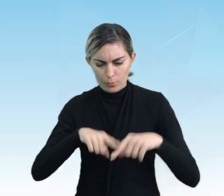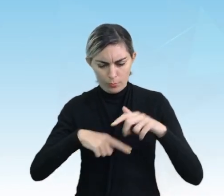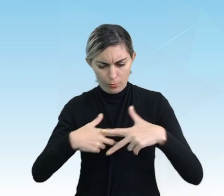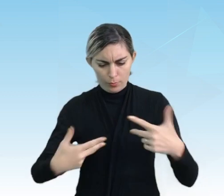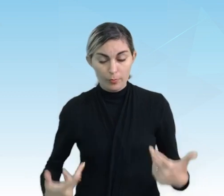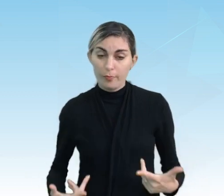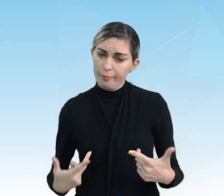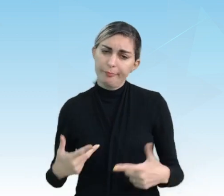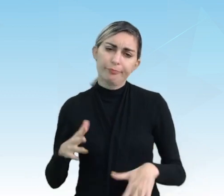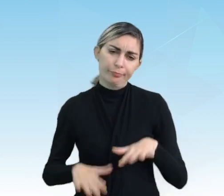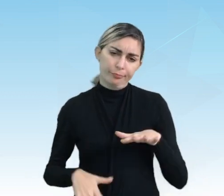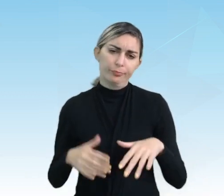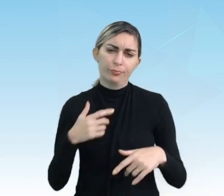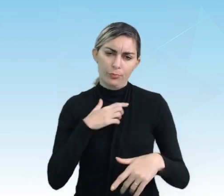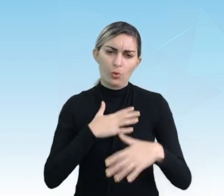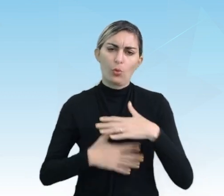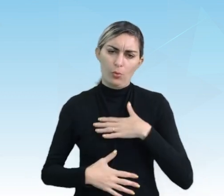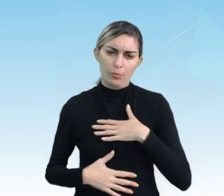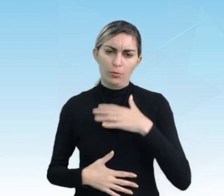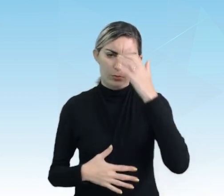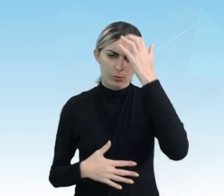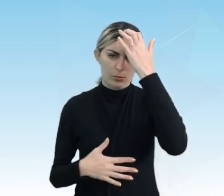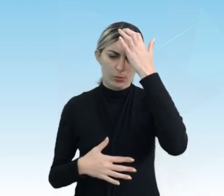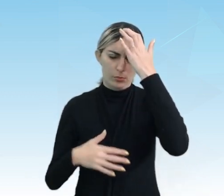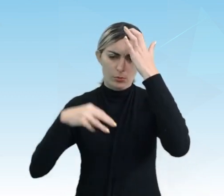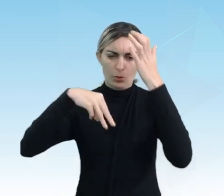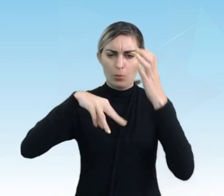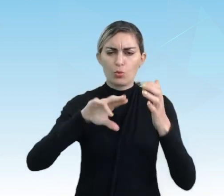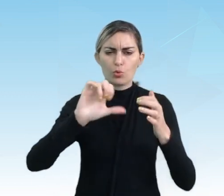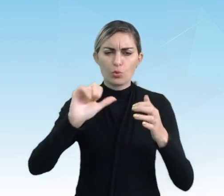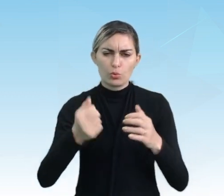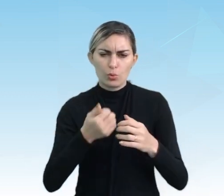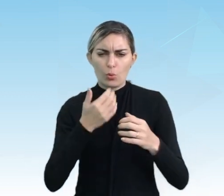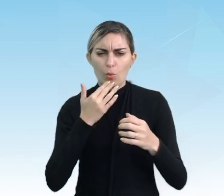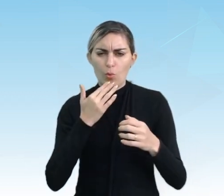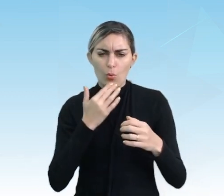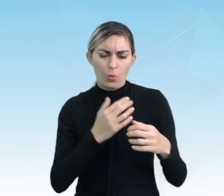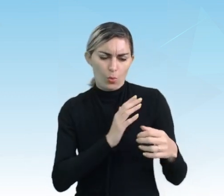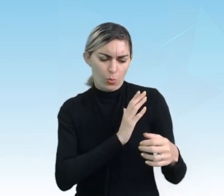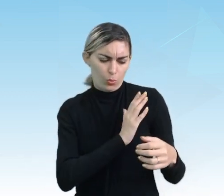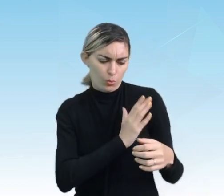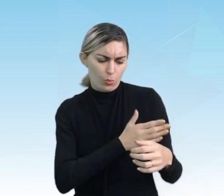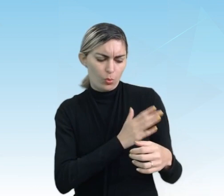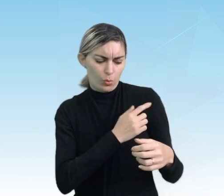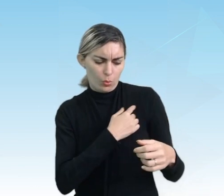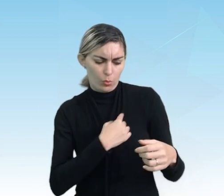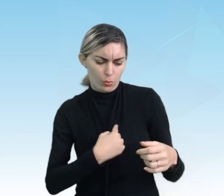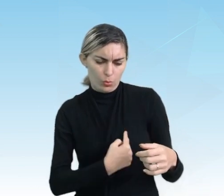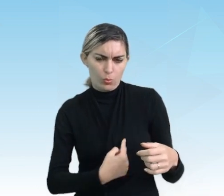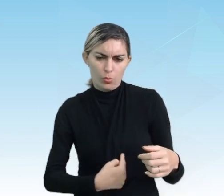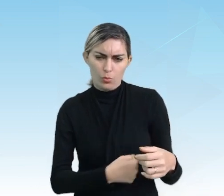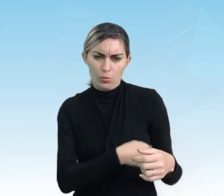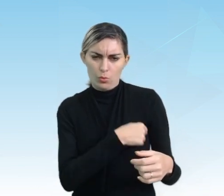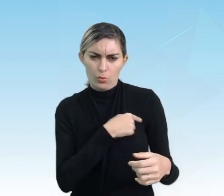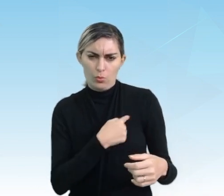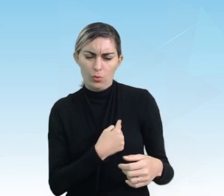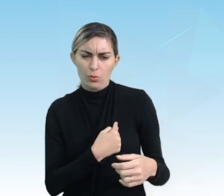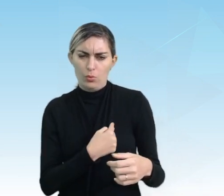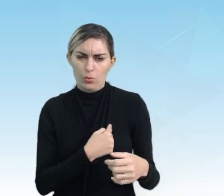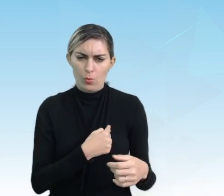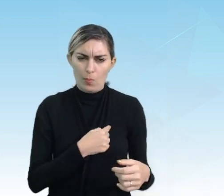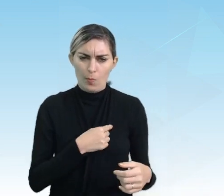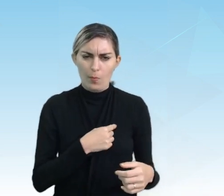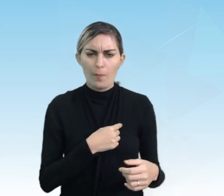do indivíduo. Quando se fala do músculo estriado cardíaco, a gente está falando do